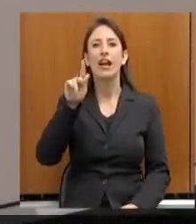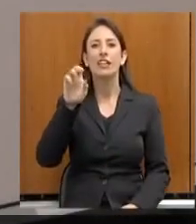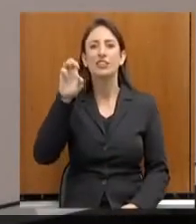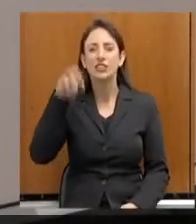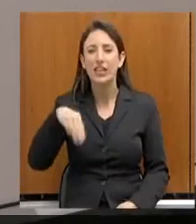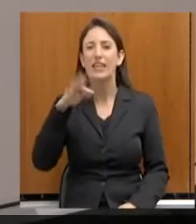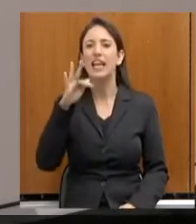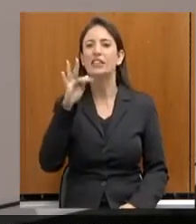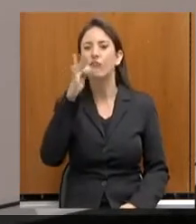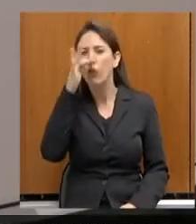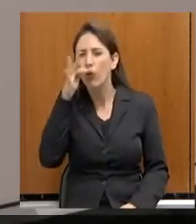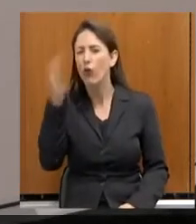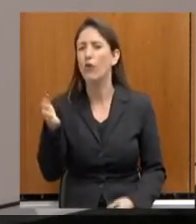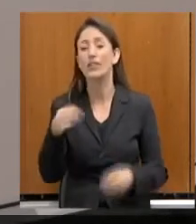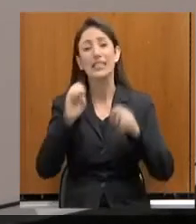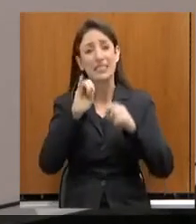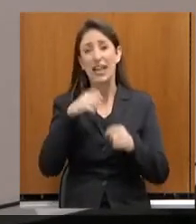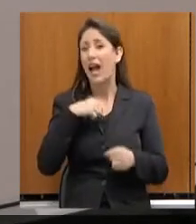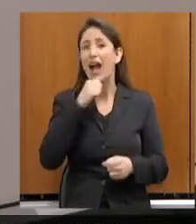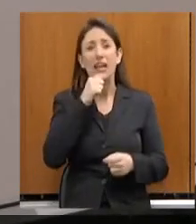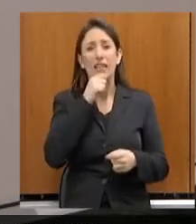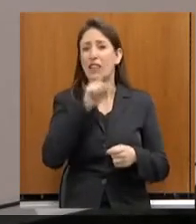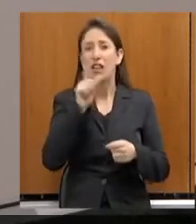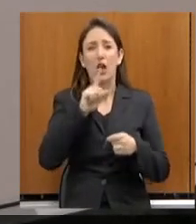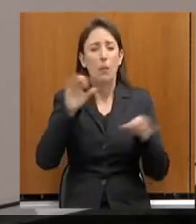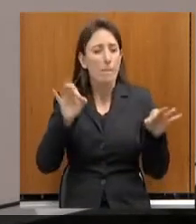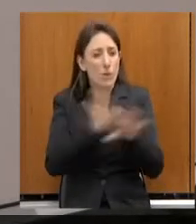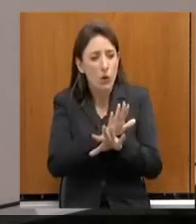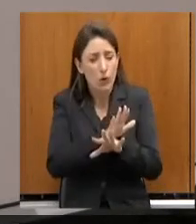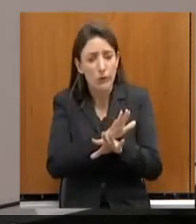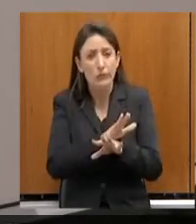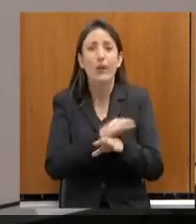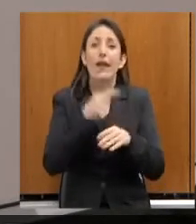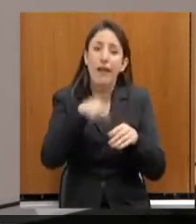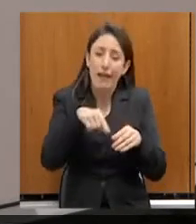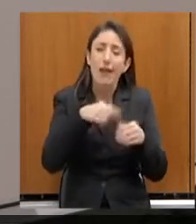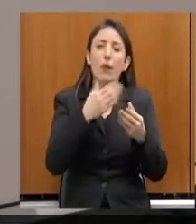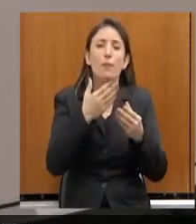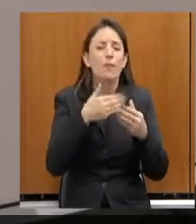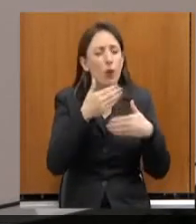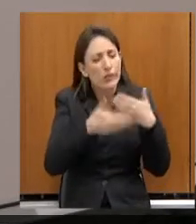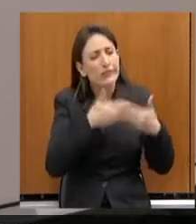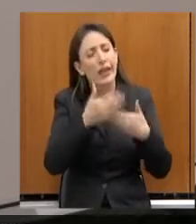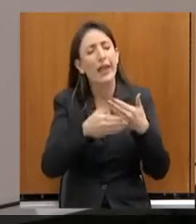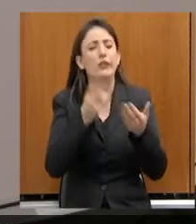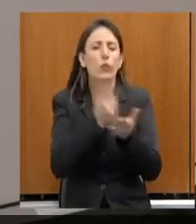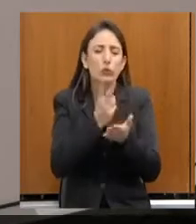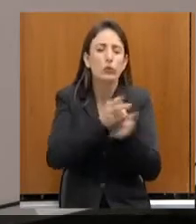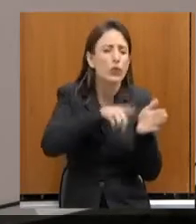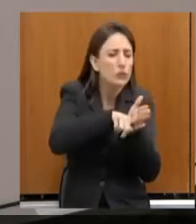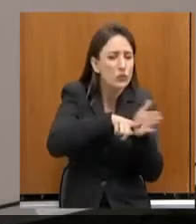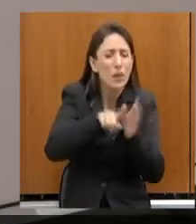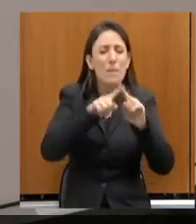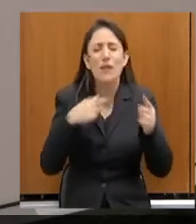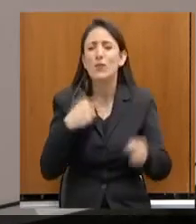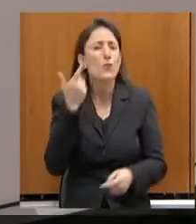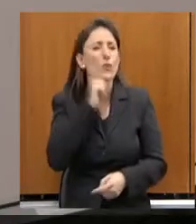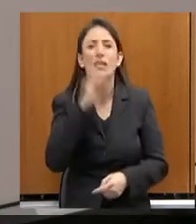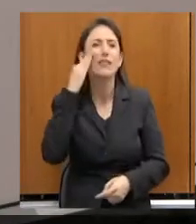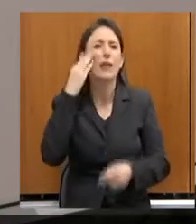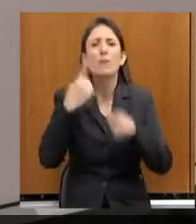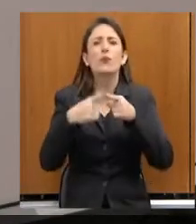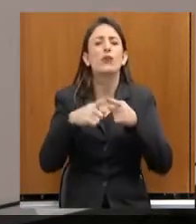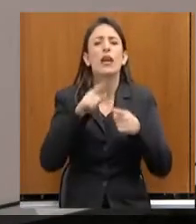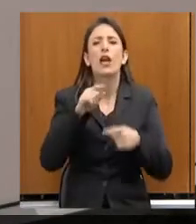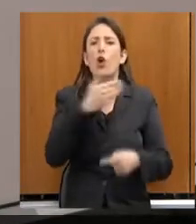e portanto é um processo ainda estudo eu agora eu não consigo entender mesmo porque que o governo Zema tá